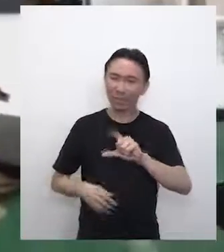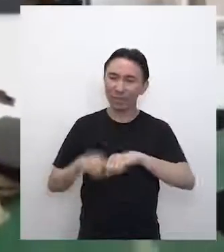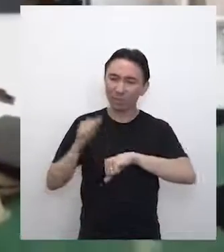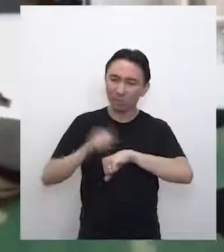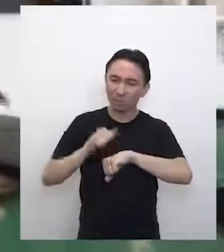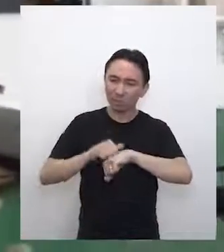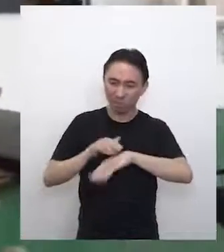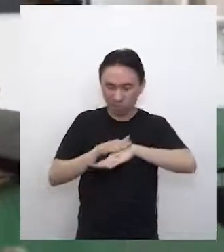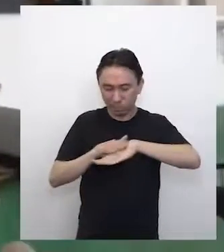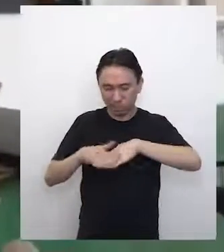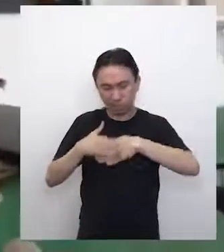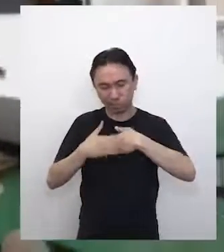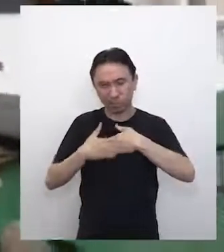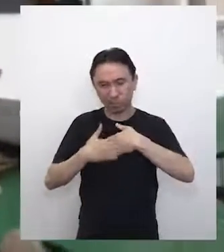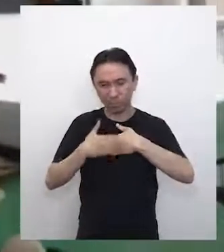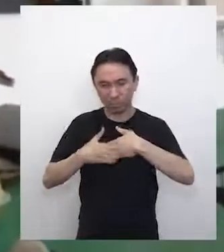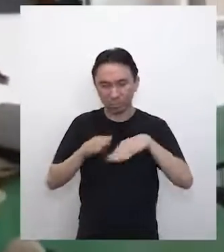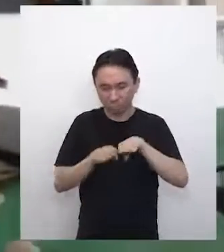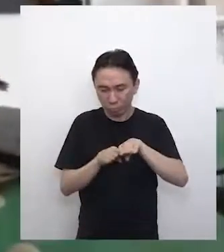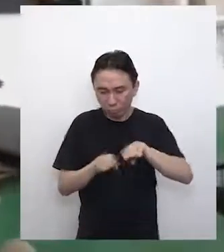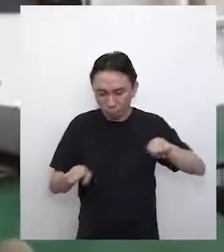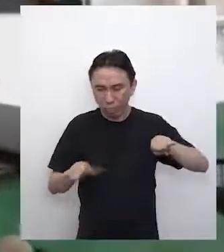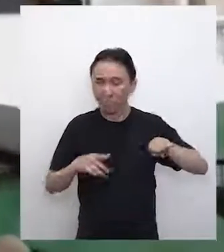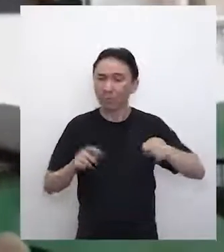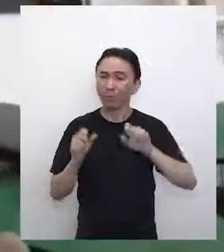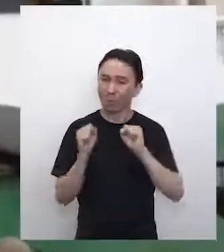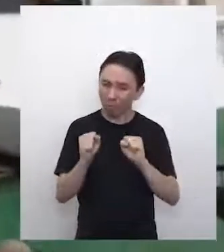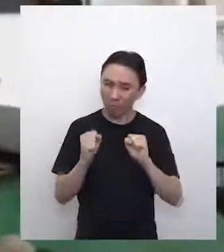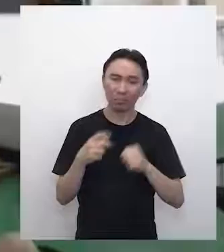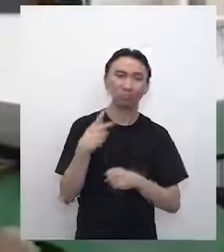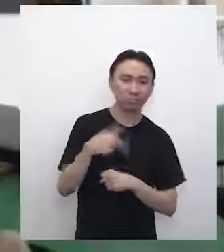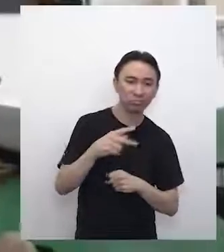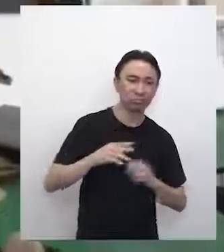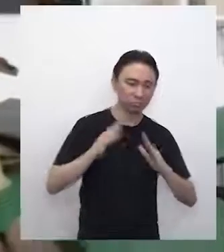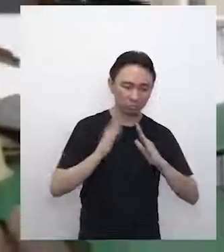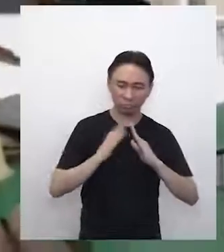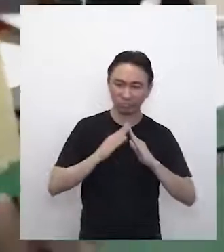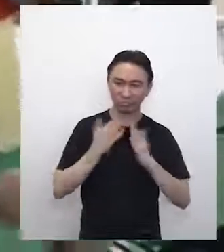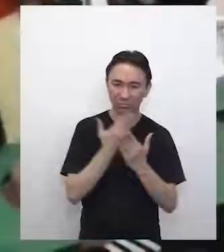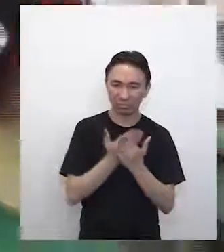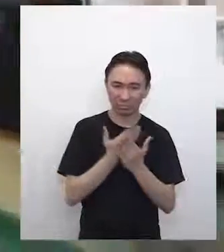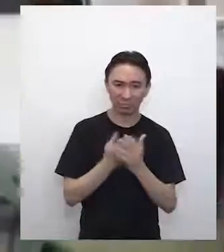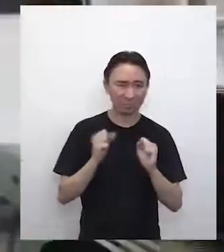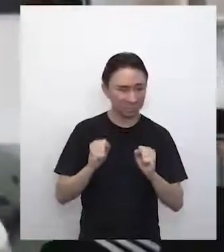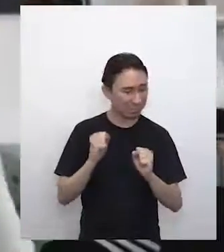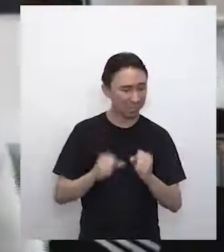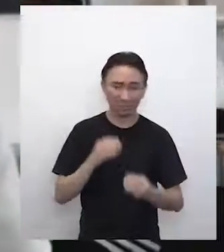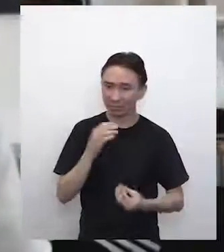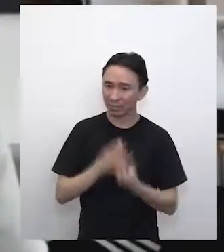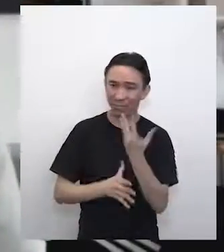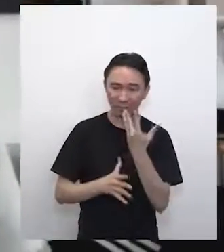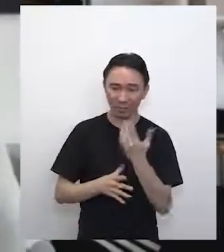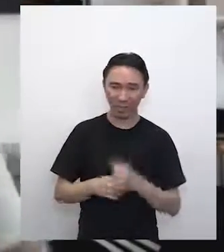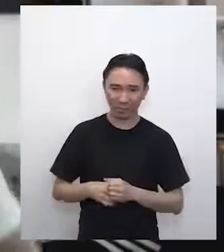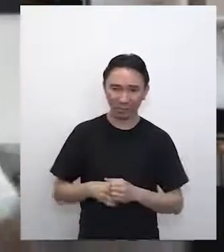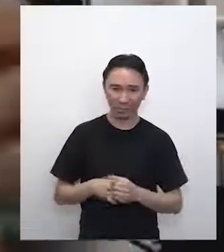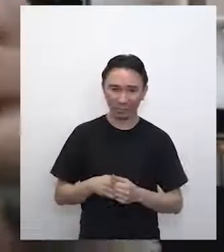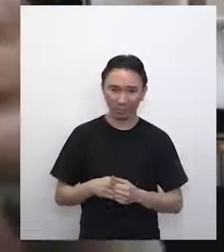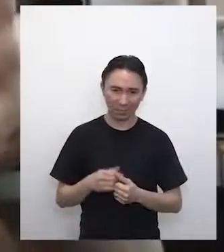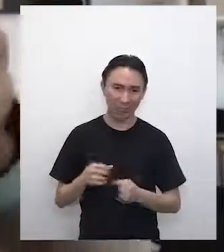na escola de vocês, pode ser criada aí, né, usando apenas LEDs. Vocês conhecem o